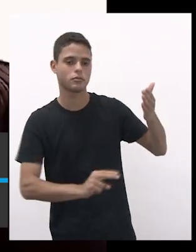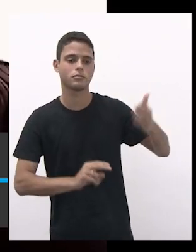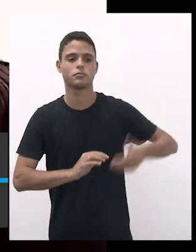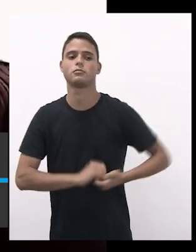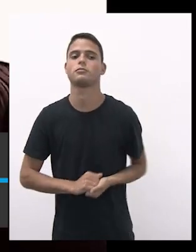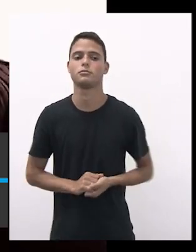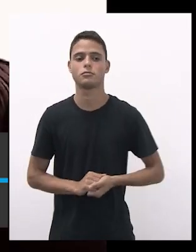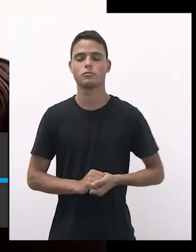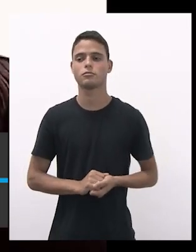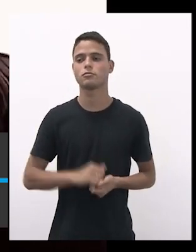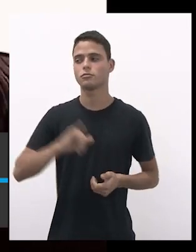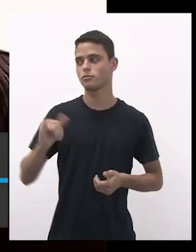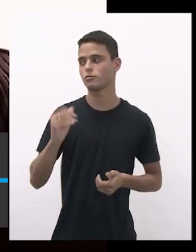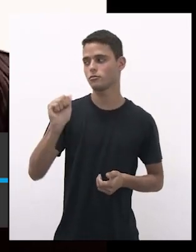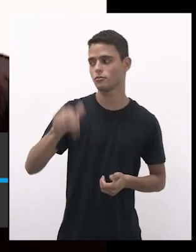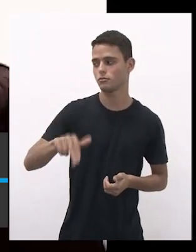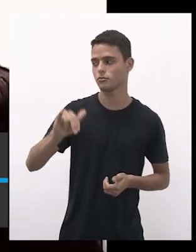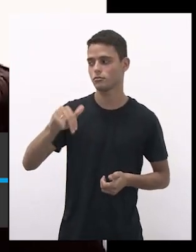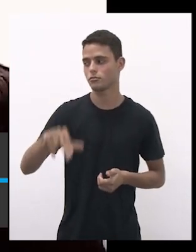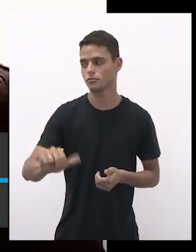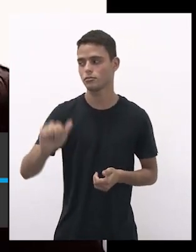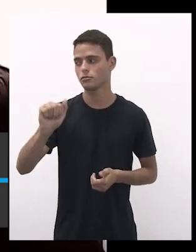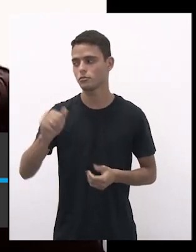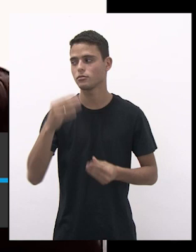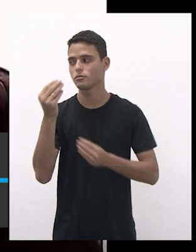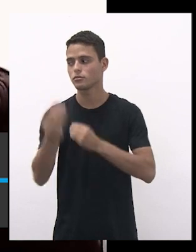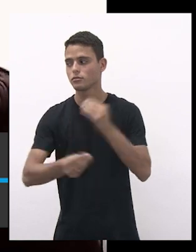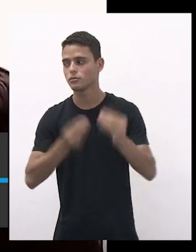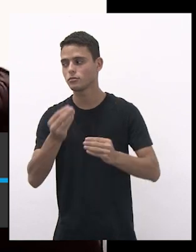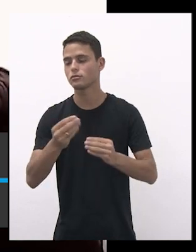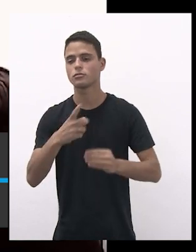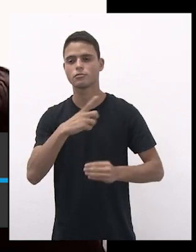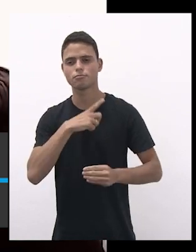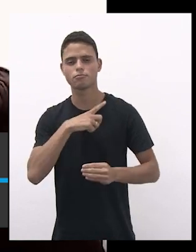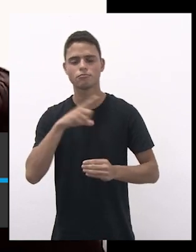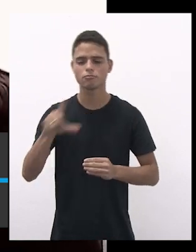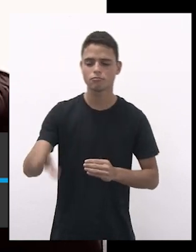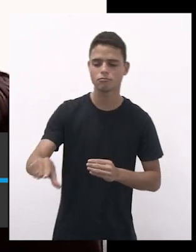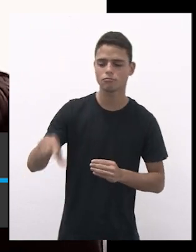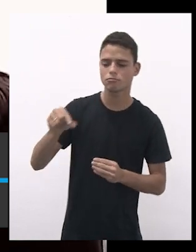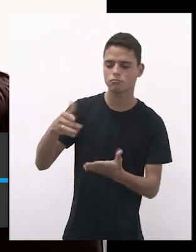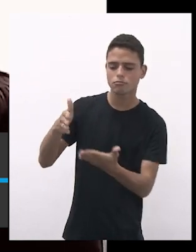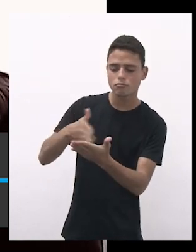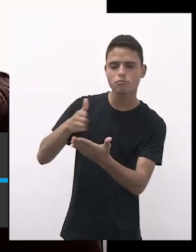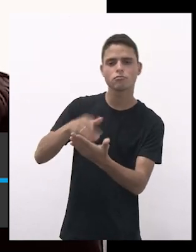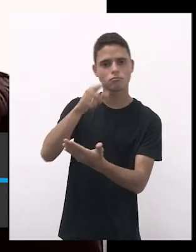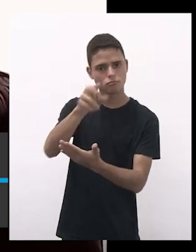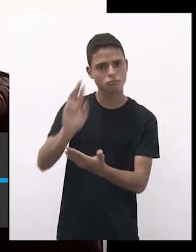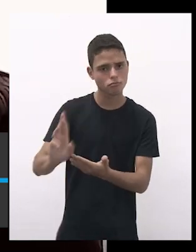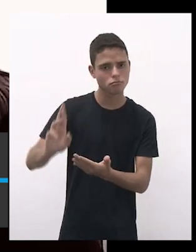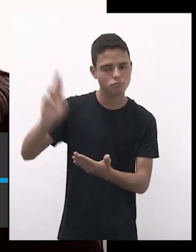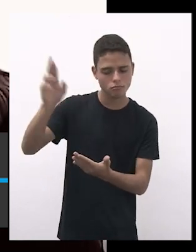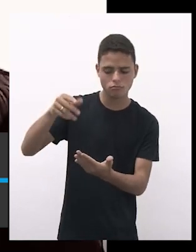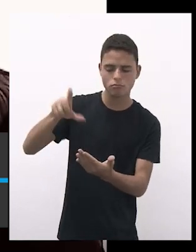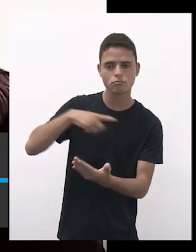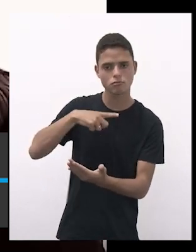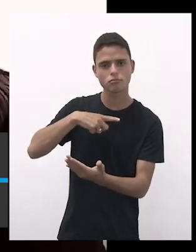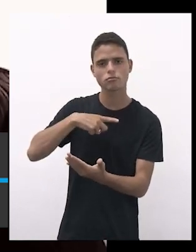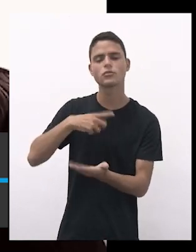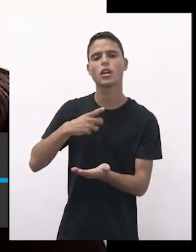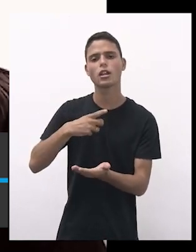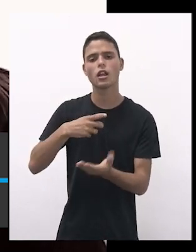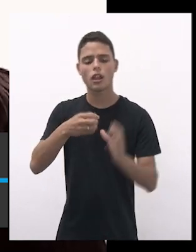Janaína, como tem sido feita essa escolha dos livros, né? Você que faz a curadoria, tem algum critério que